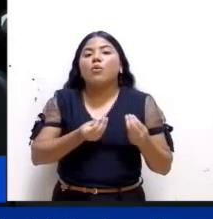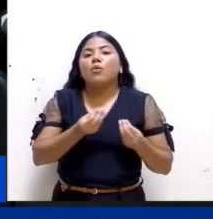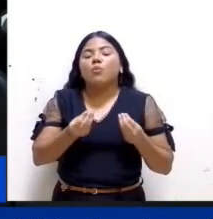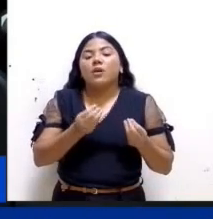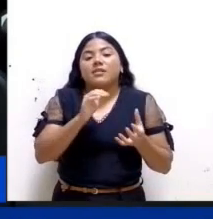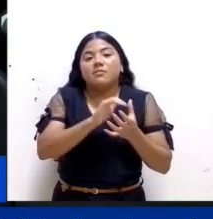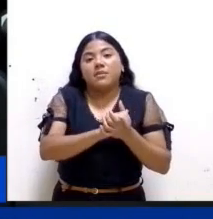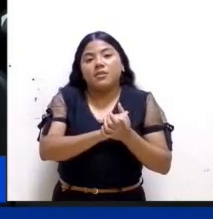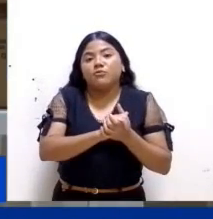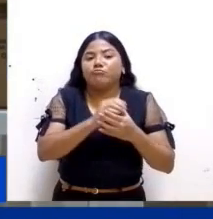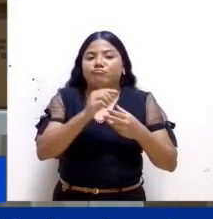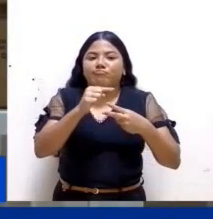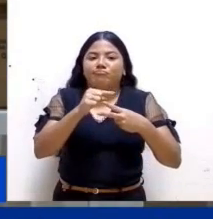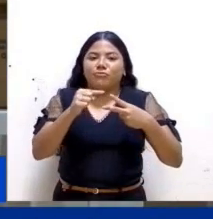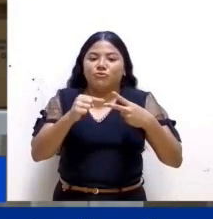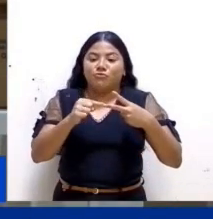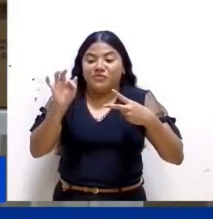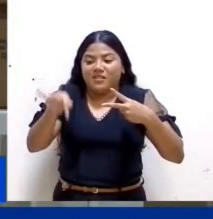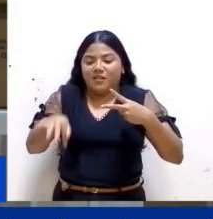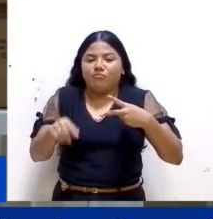e da morte.